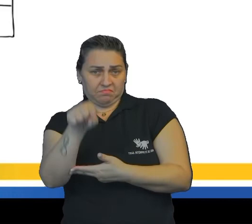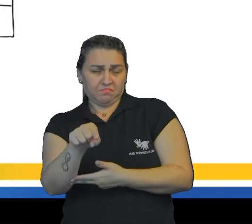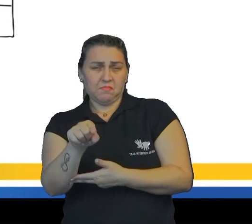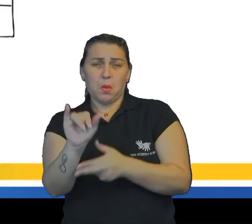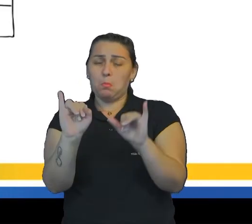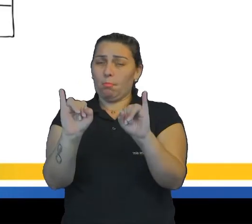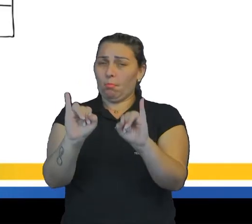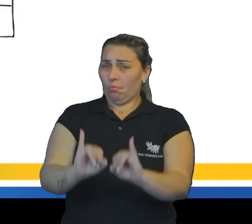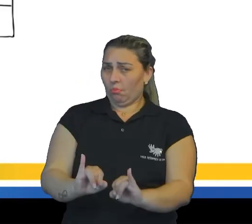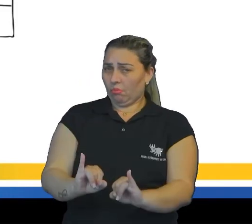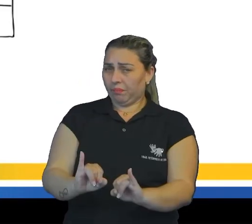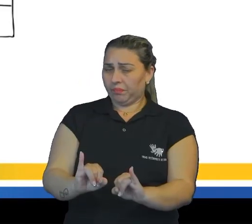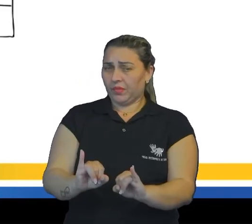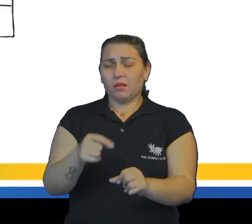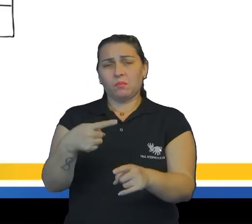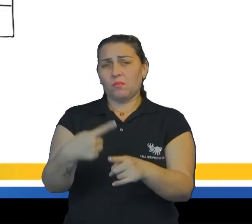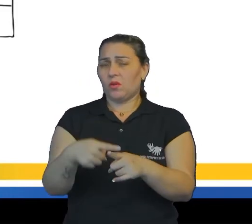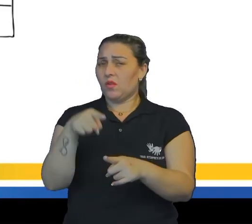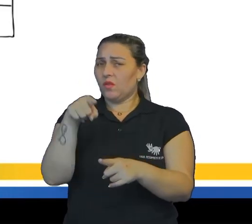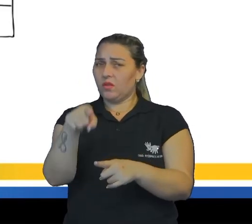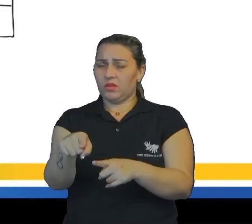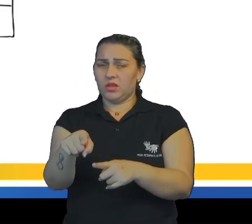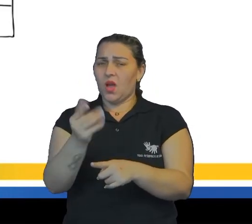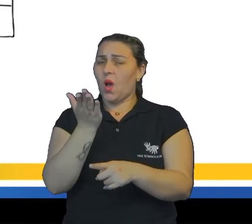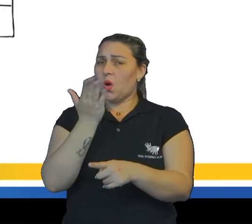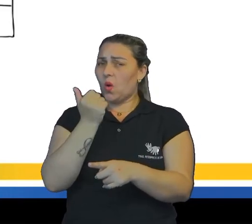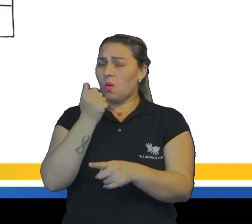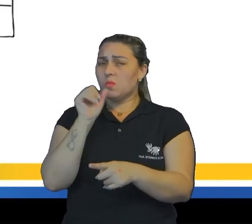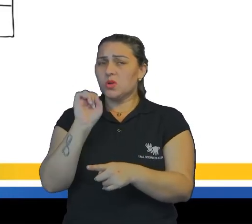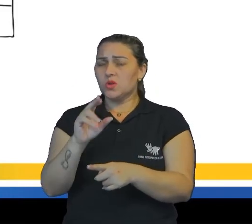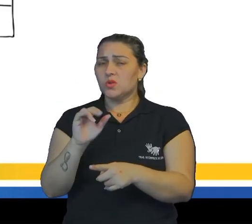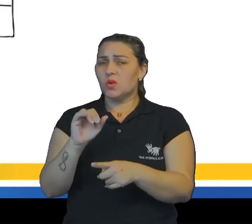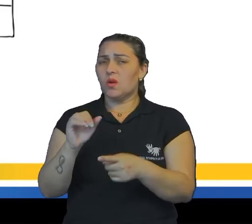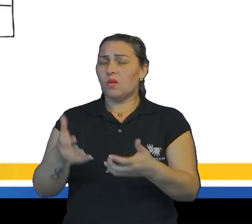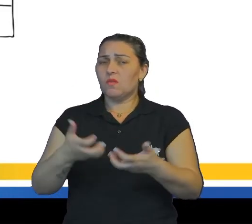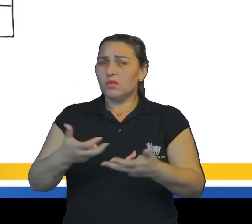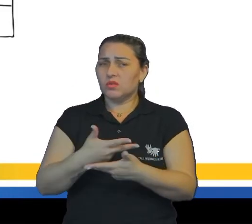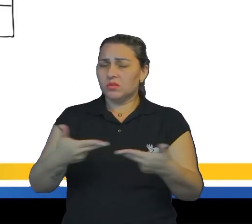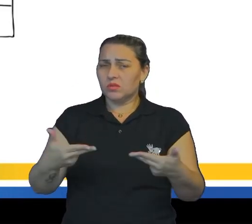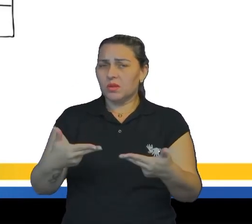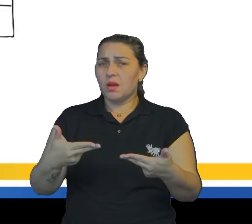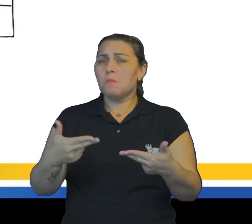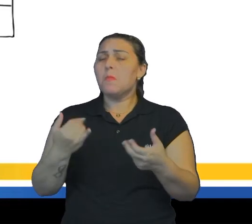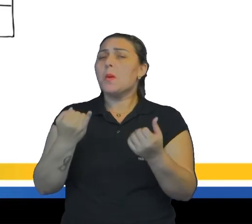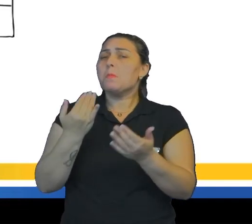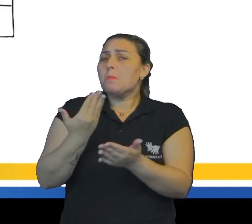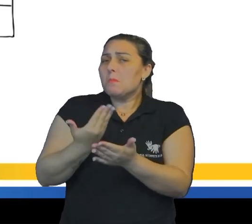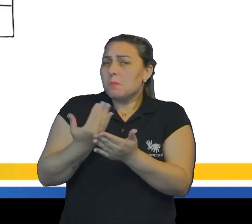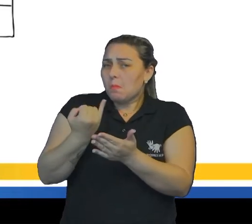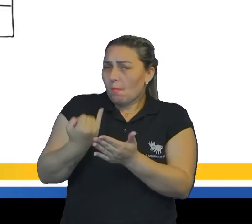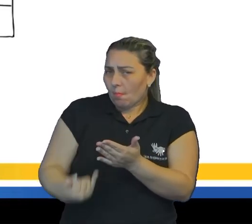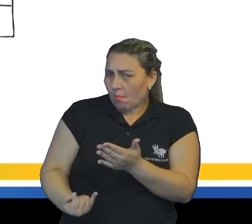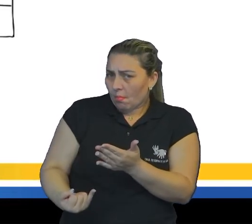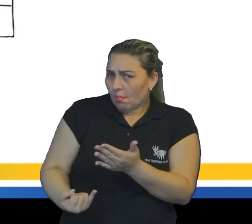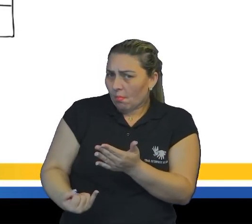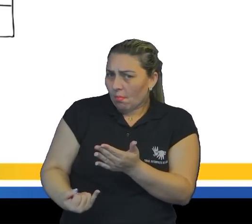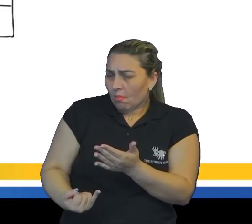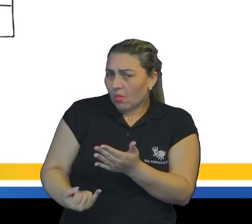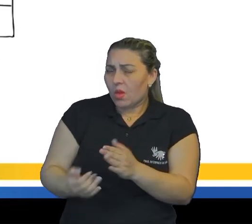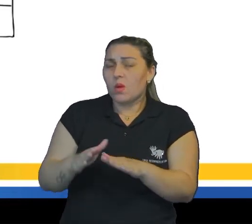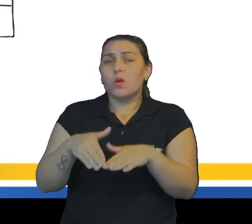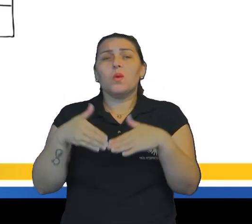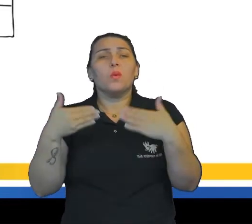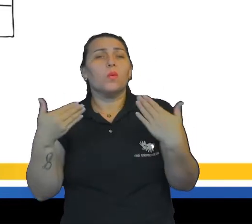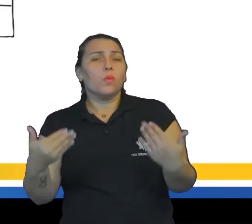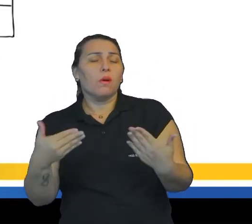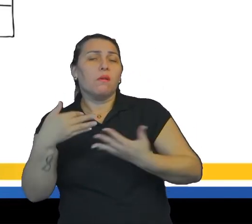está muito magro. E por que você come só verduras e legumes? Para emagrecer.